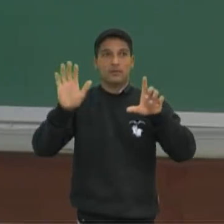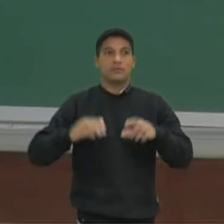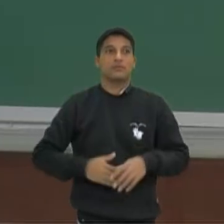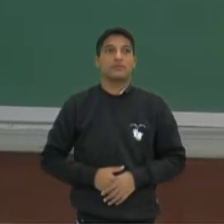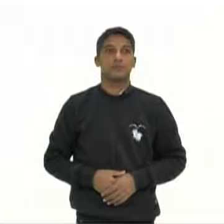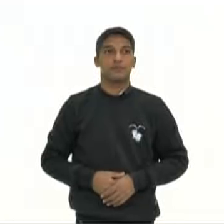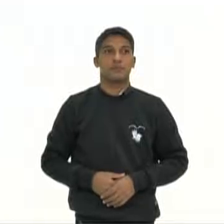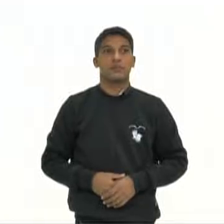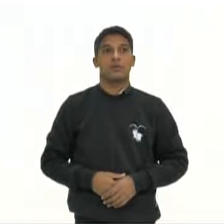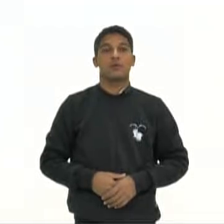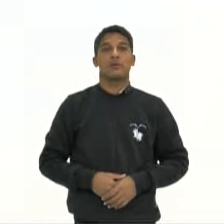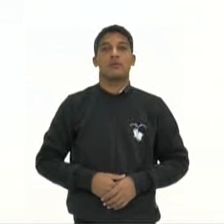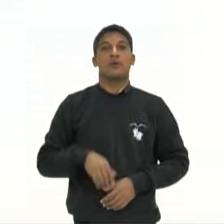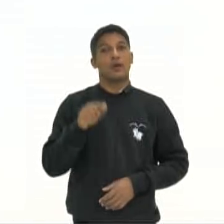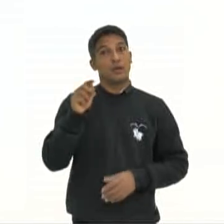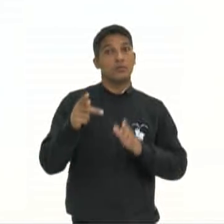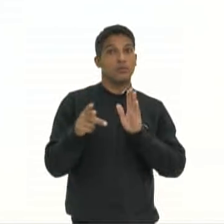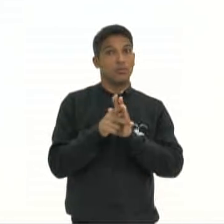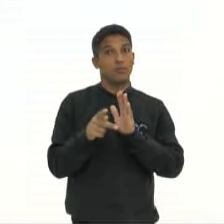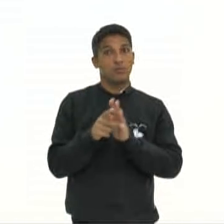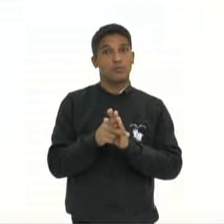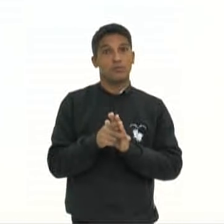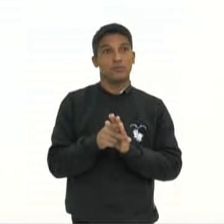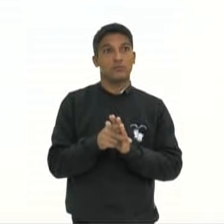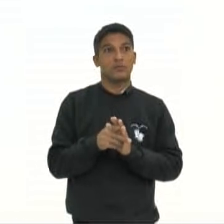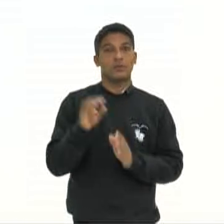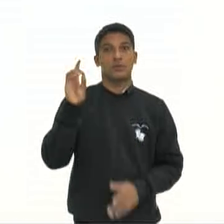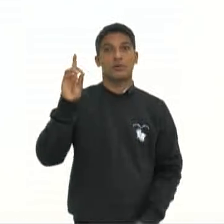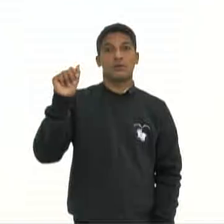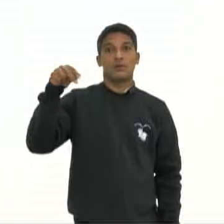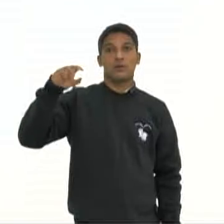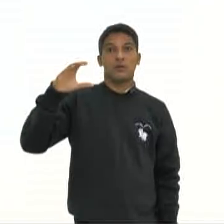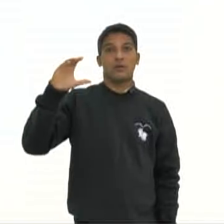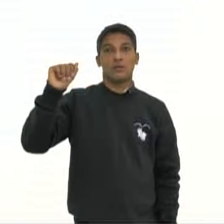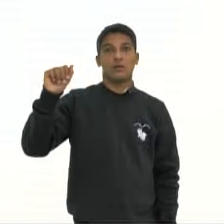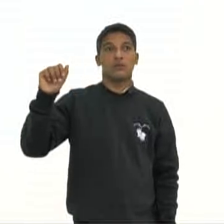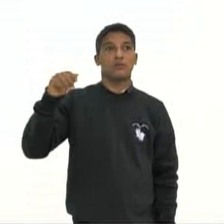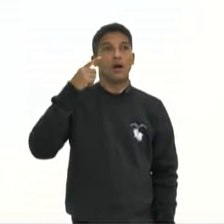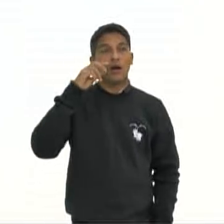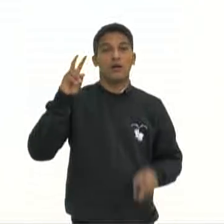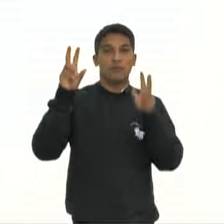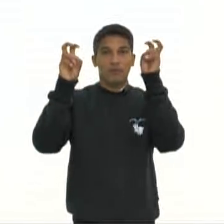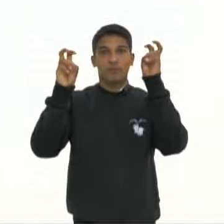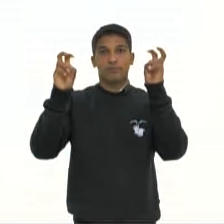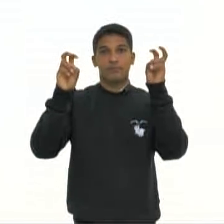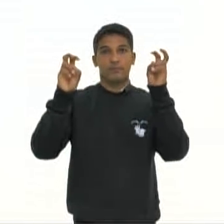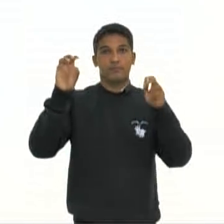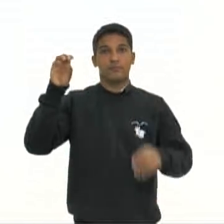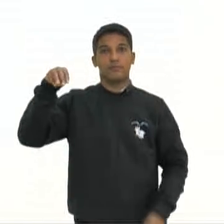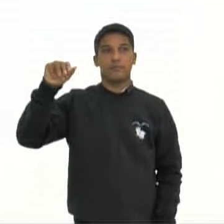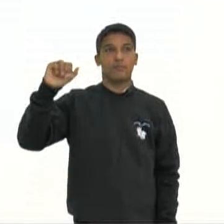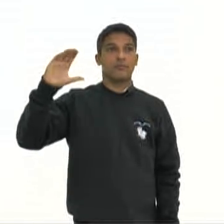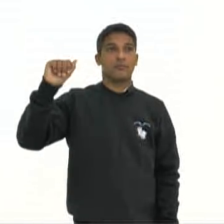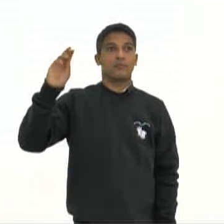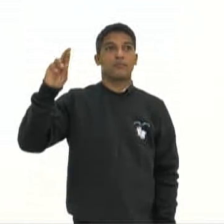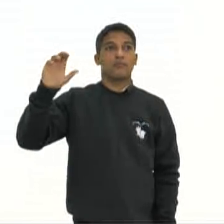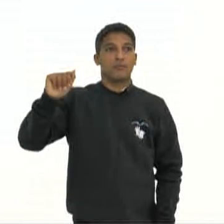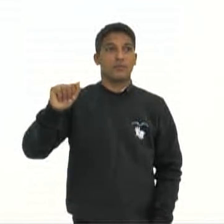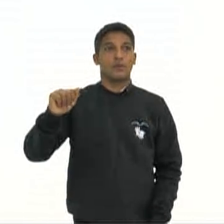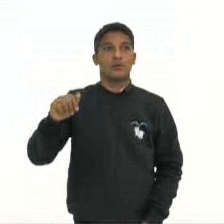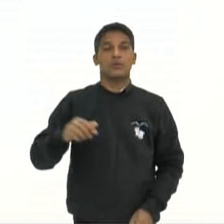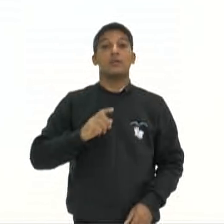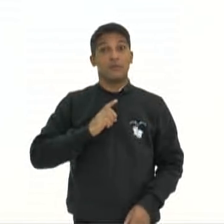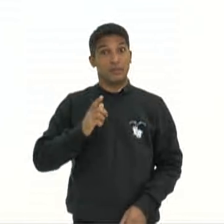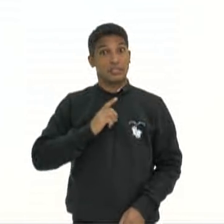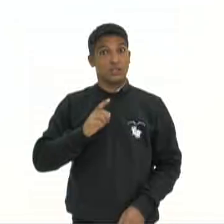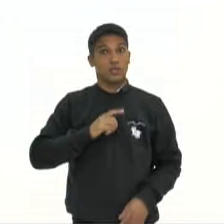com mais destaque da dança macabra, e se vocês observarem em meio a figuras importantes da sociedade